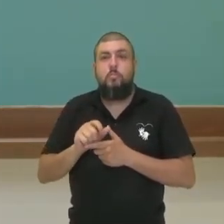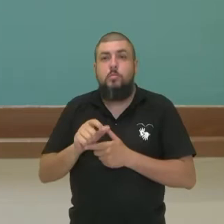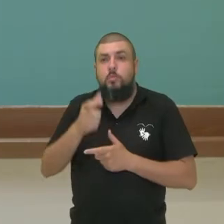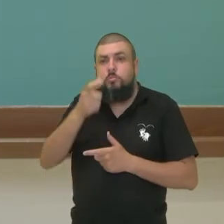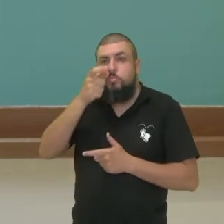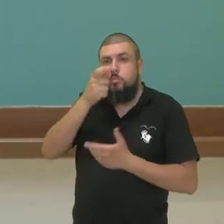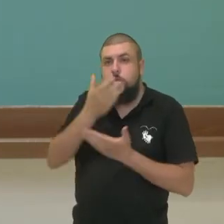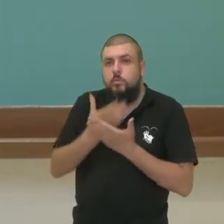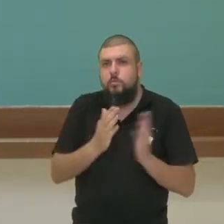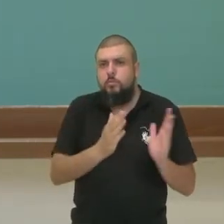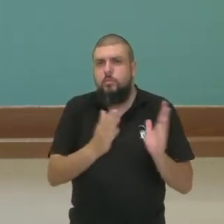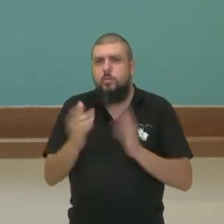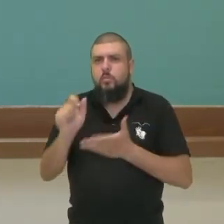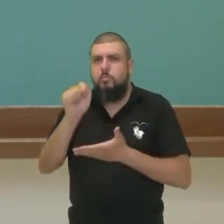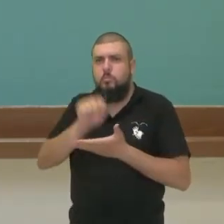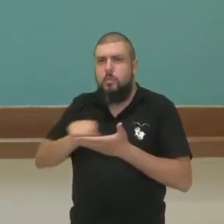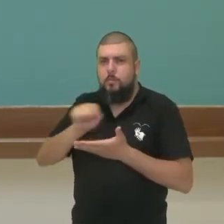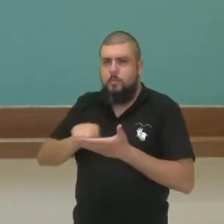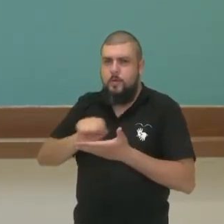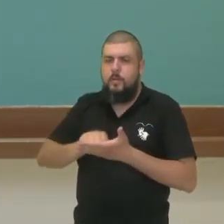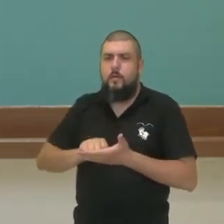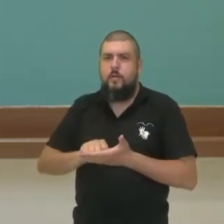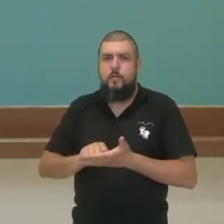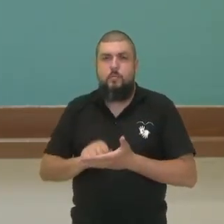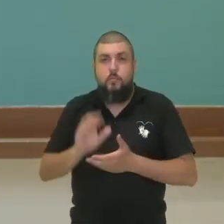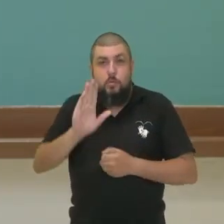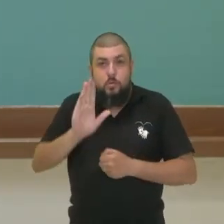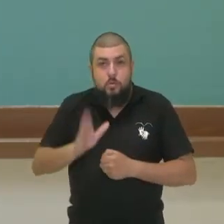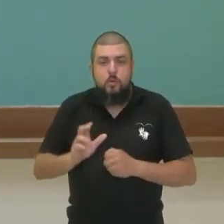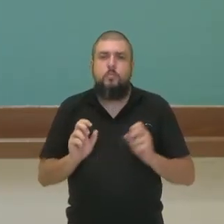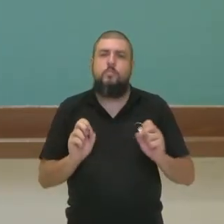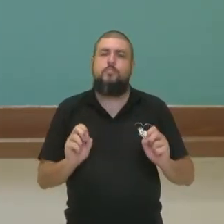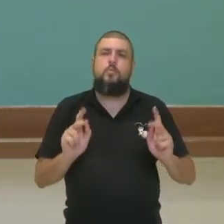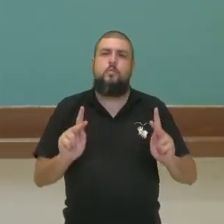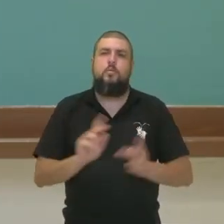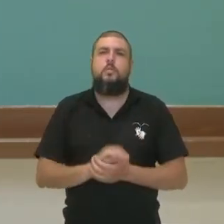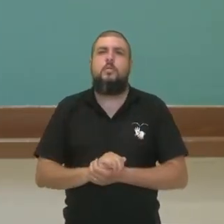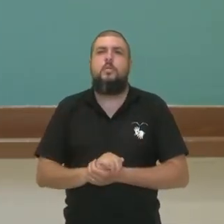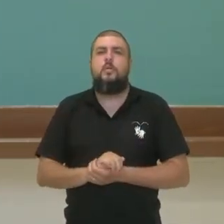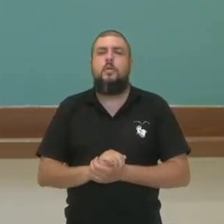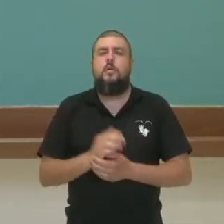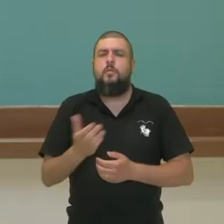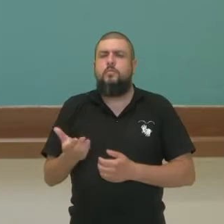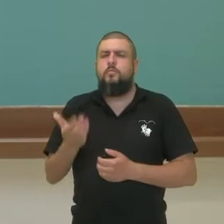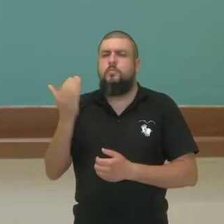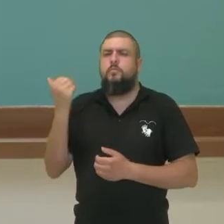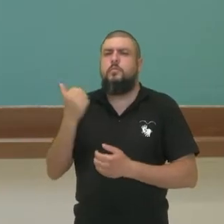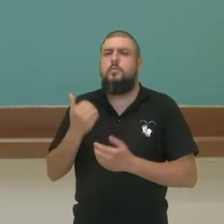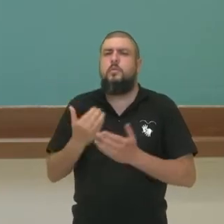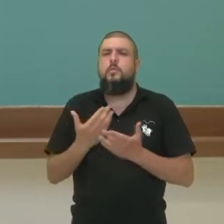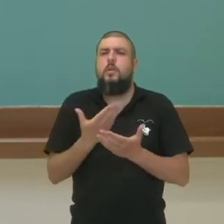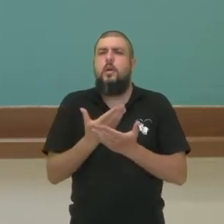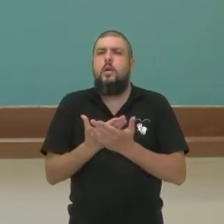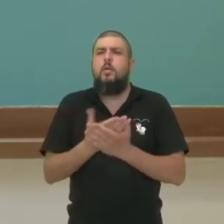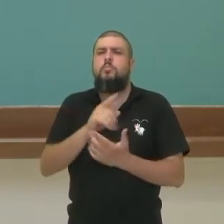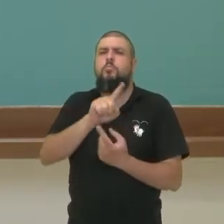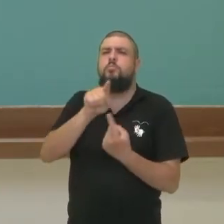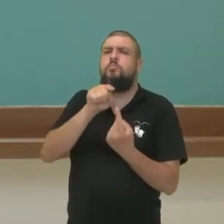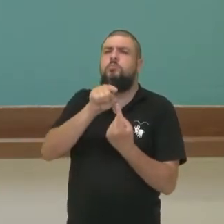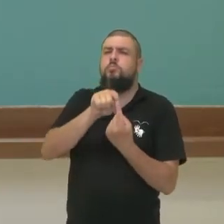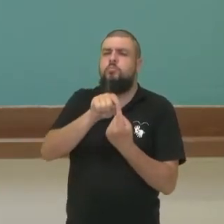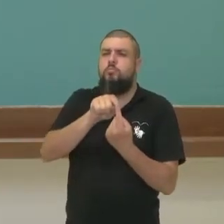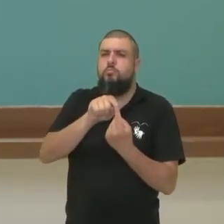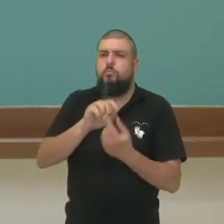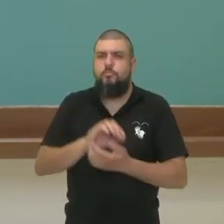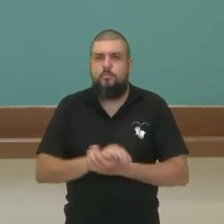está com eles aí? Ah, eu sabia, isso é bom, né? Então, bora lá. Quais são os objetivos da nossa aula hoje? O